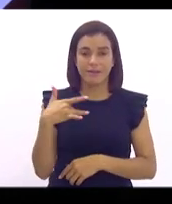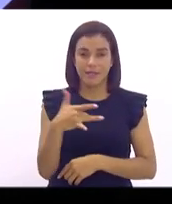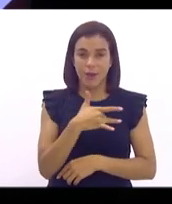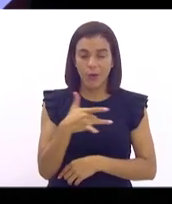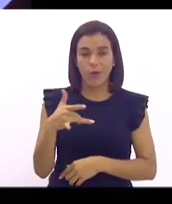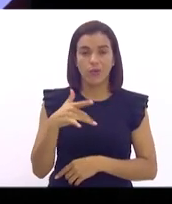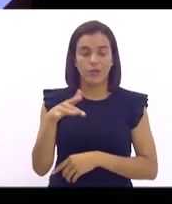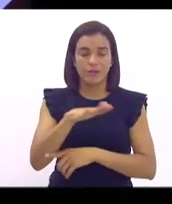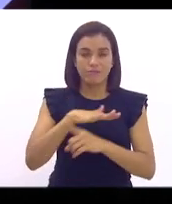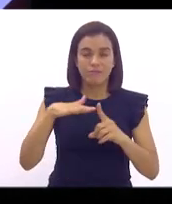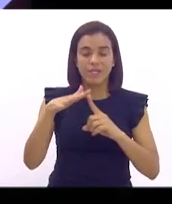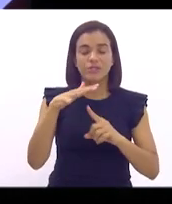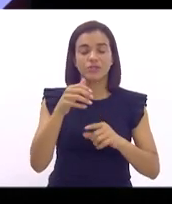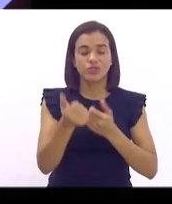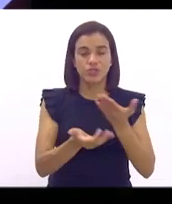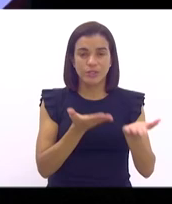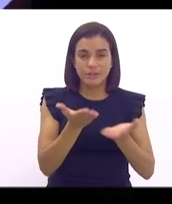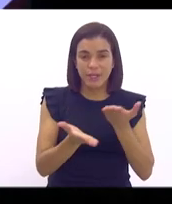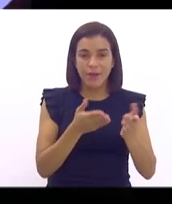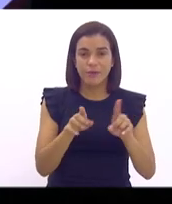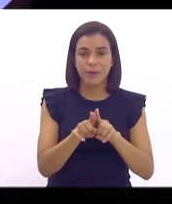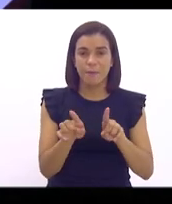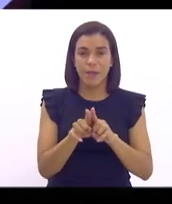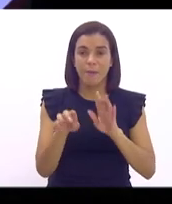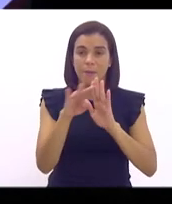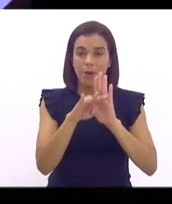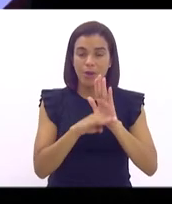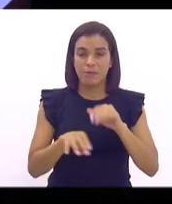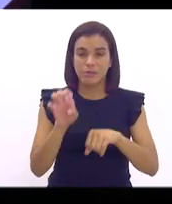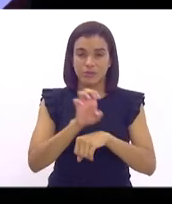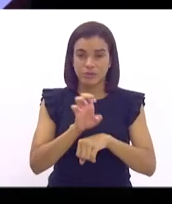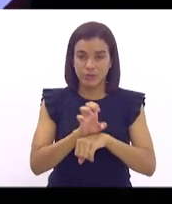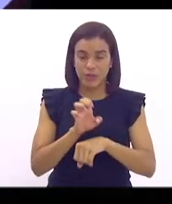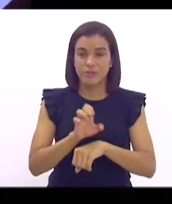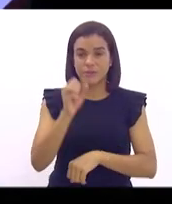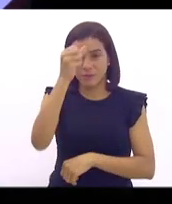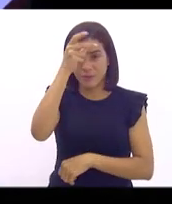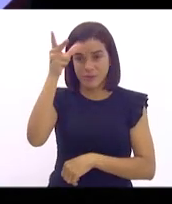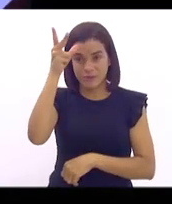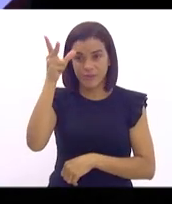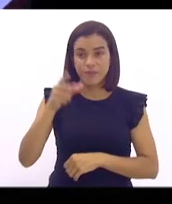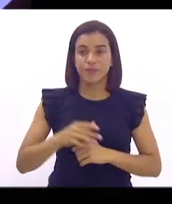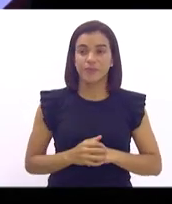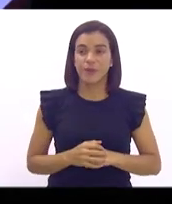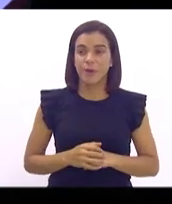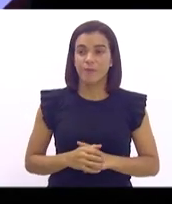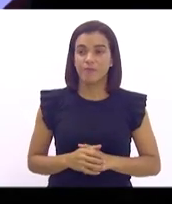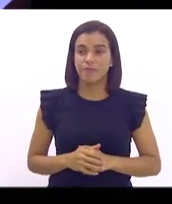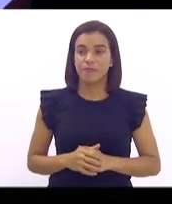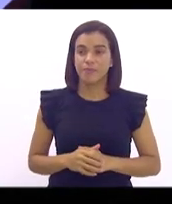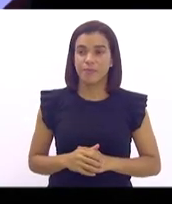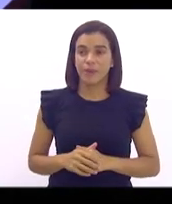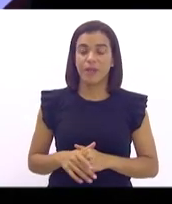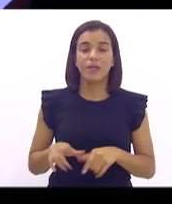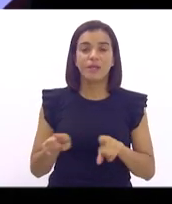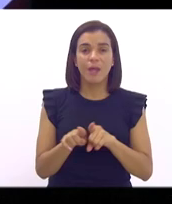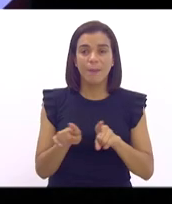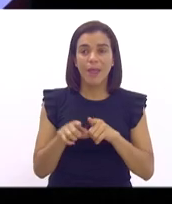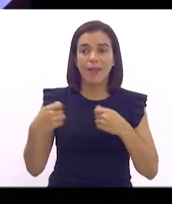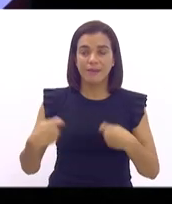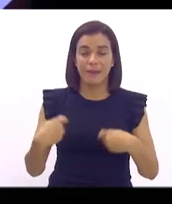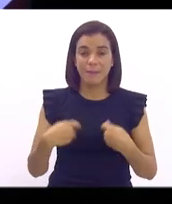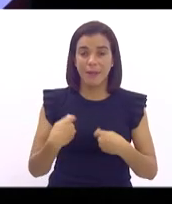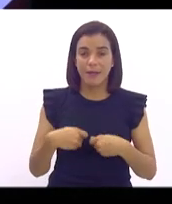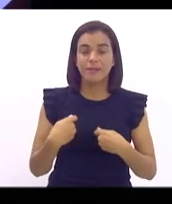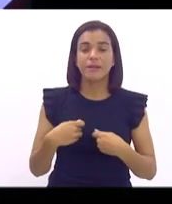socioassistencial, rede especializada de atendimento à mulher, programas estaduais e municipais, a Comissão de Direitos Humanos da LERJ e outros. E também a demanda espontânea,